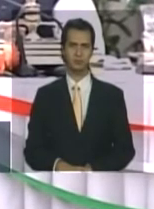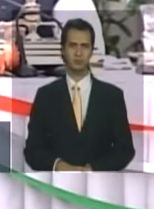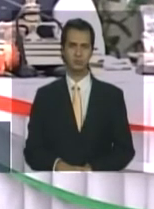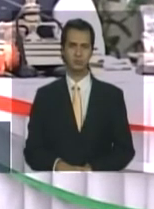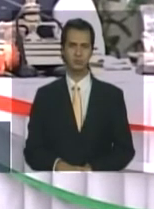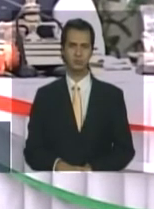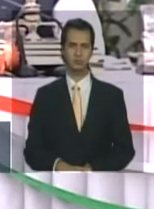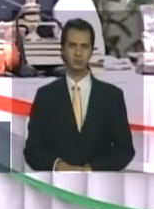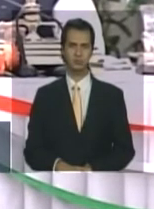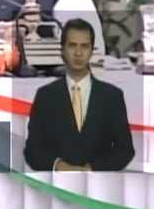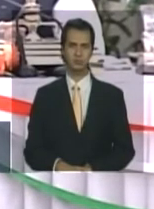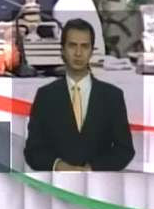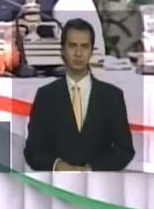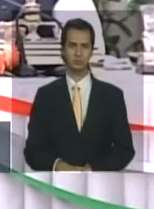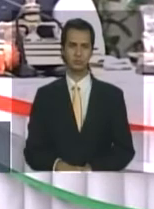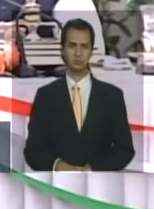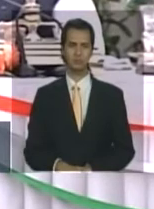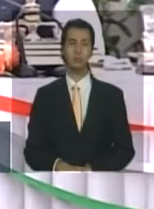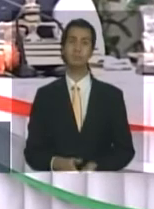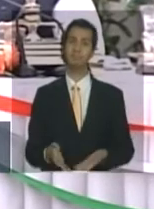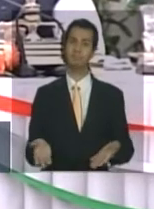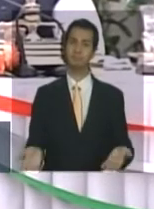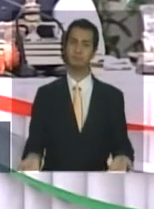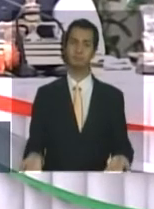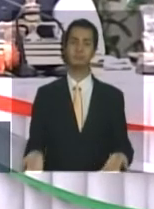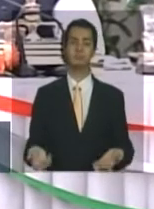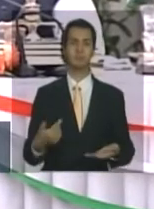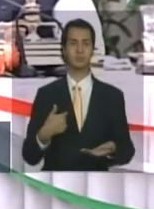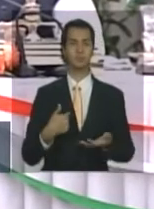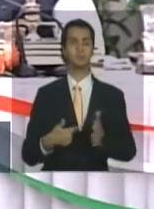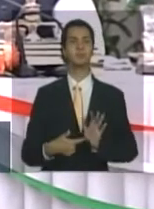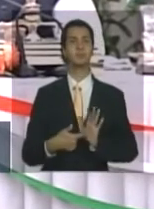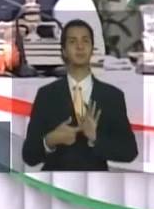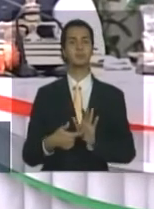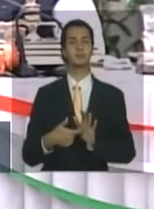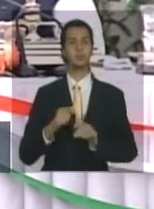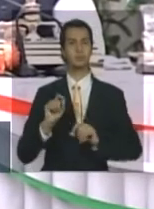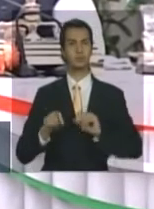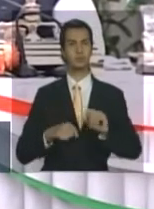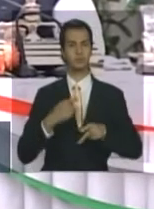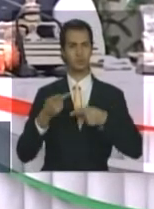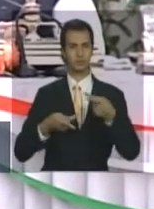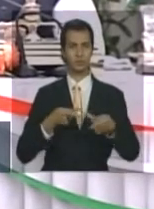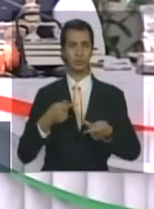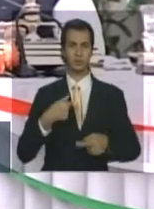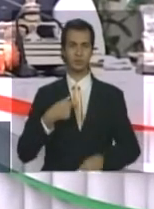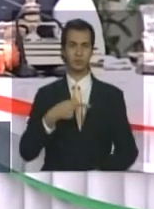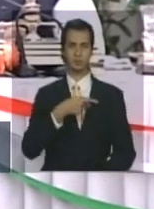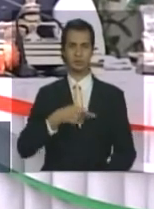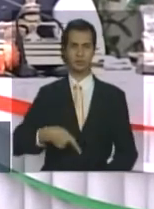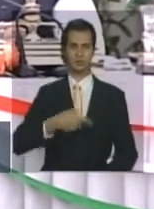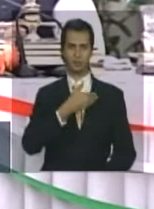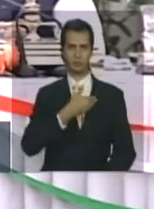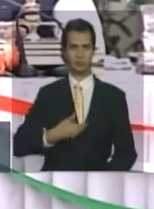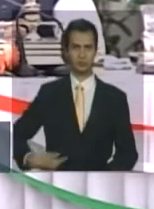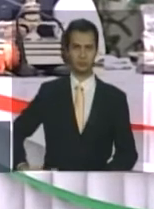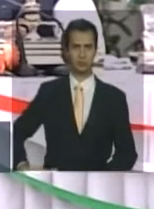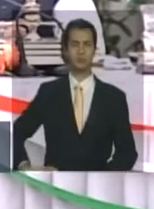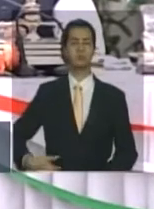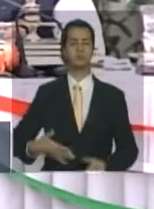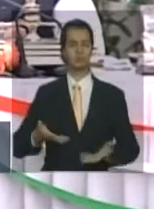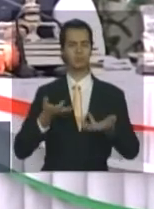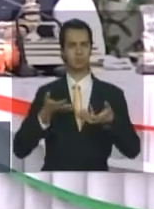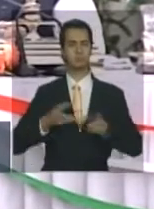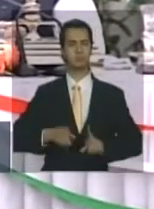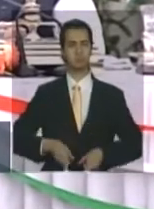mankind. Nesse espírito, expresso a disposição de meu governo de seguir aprofundando os